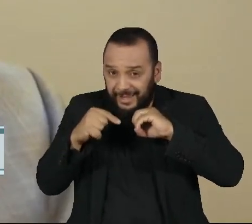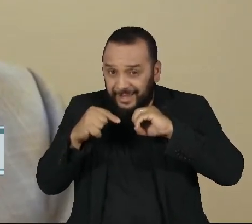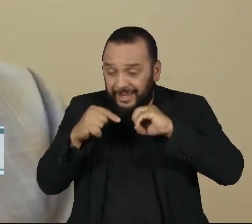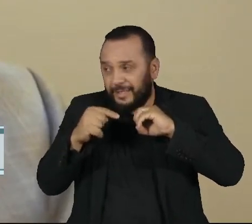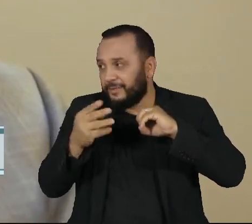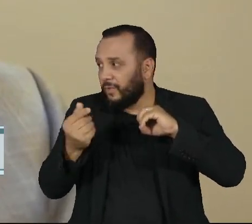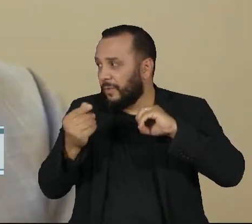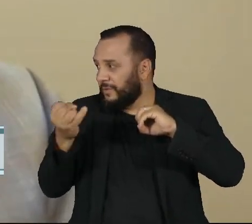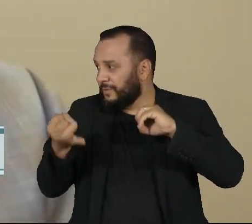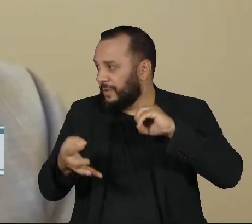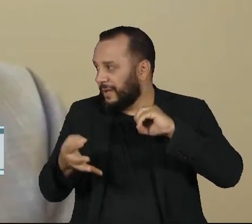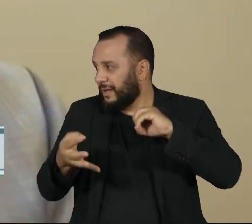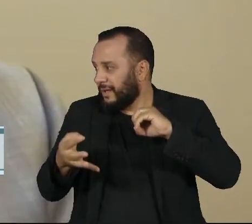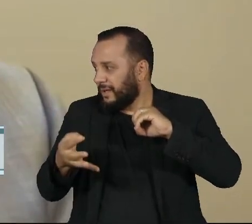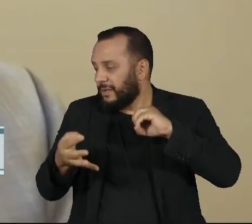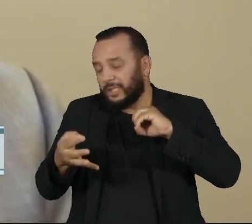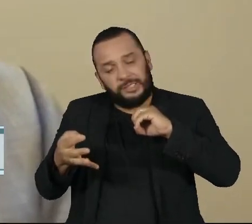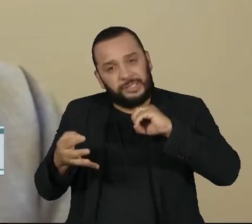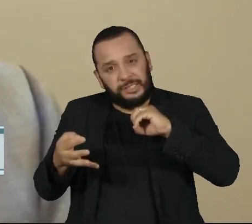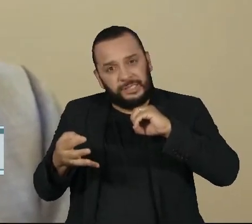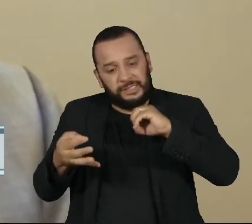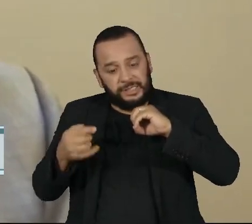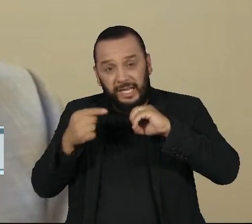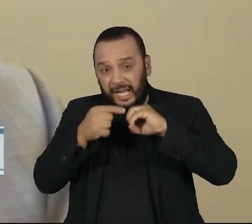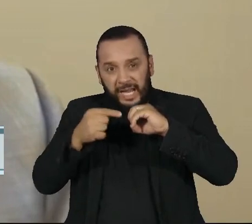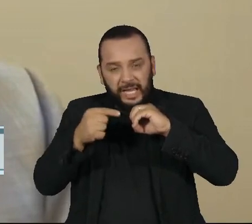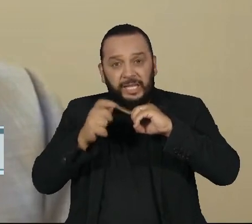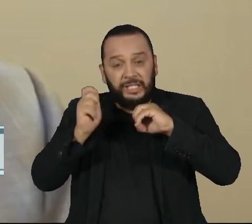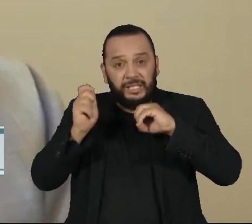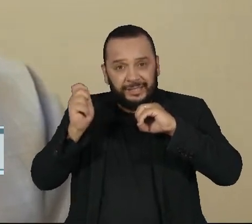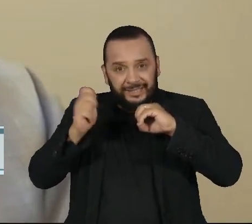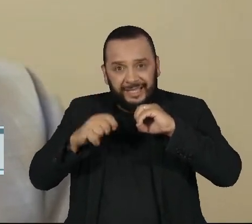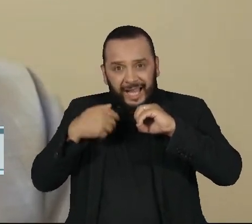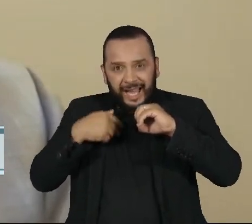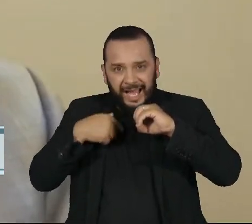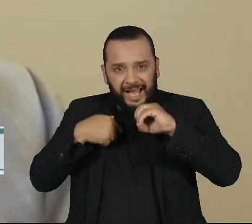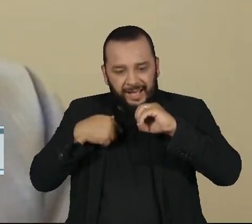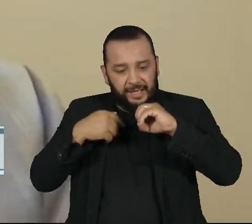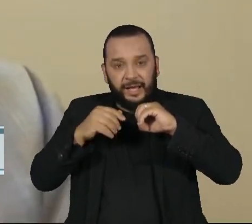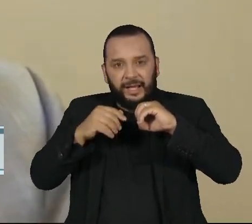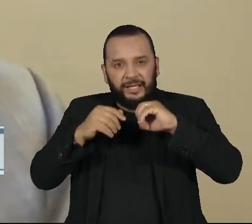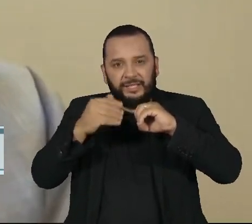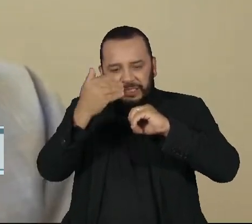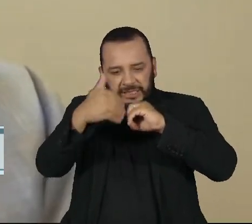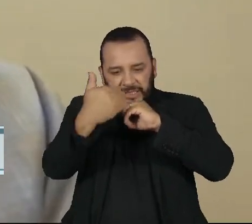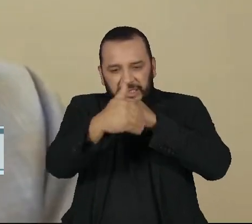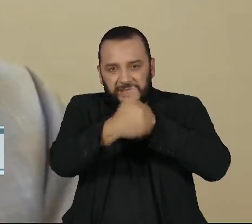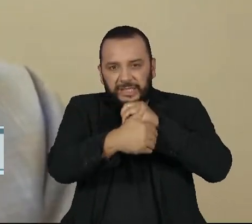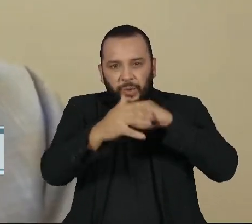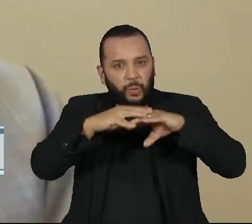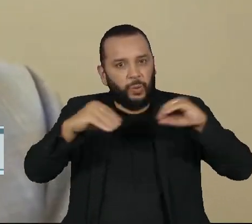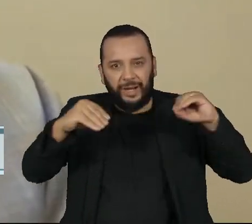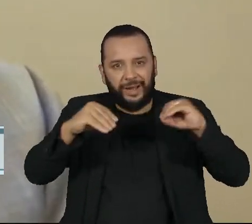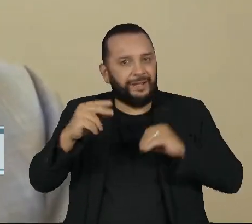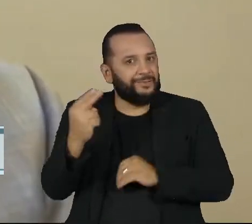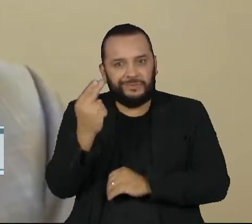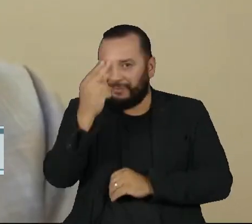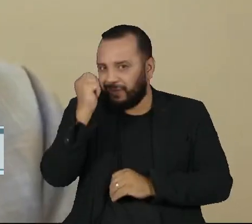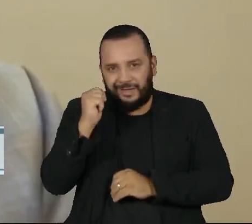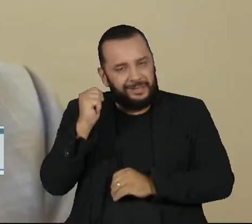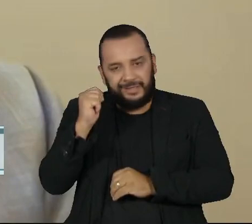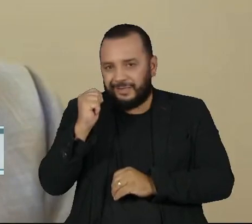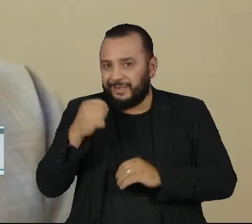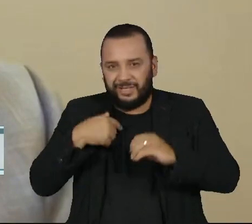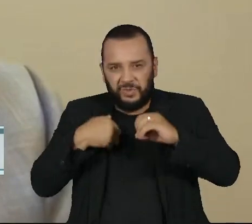como é que eu vou lhe dizer? Não tem como reverter, não tem como regenerar. O nervo óptico não regenera. E a